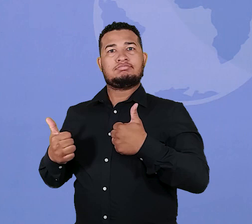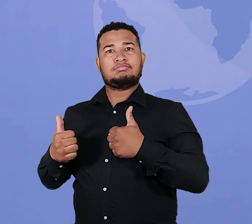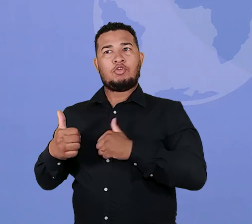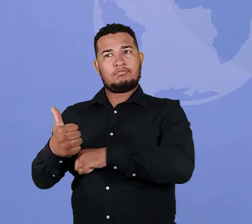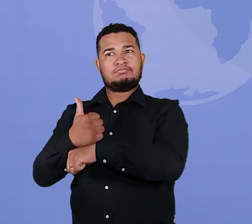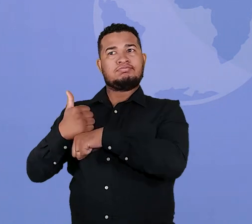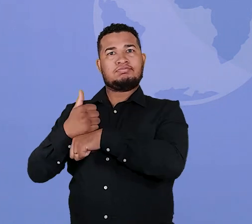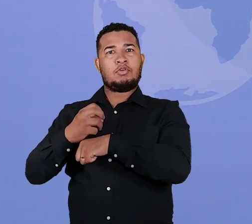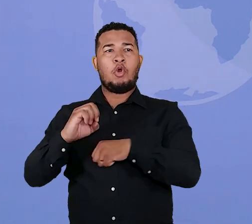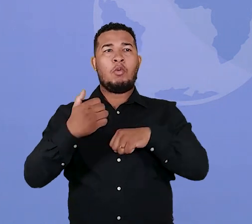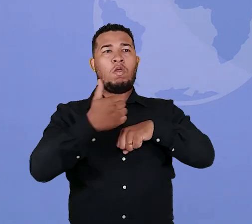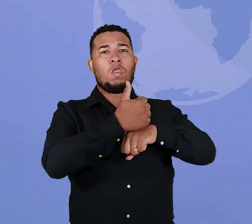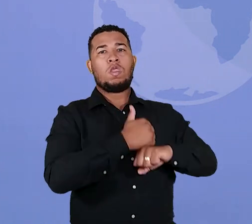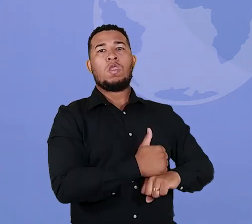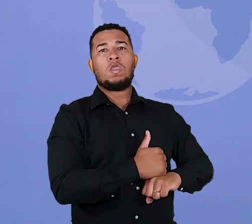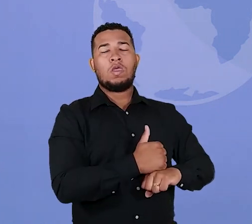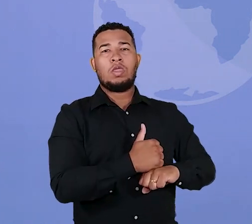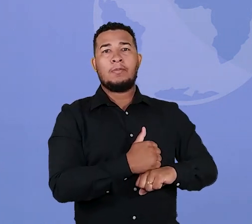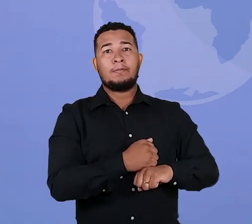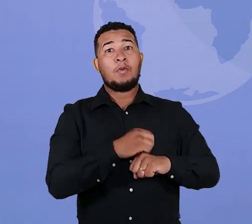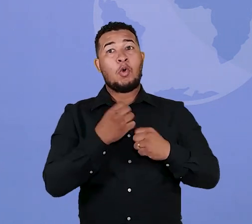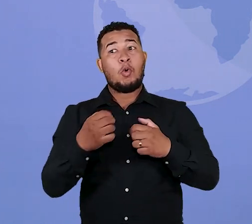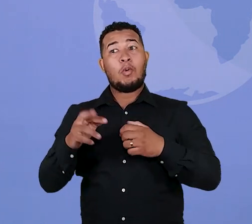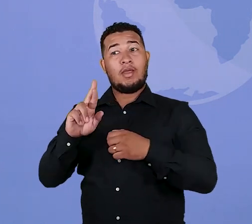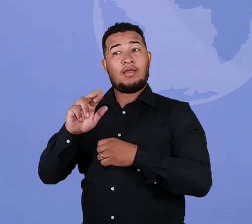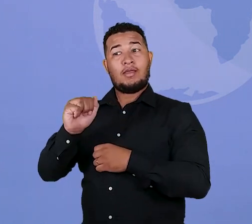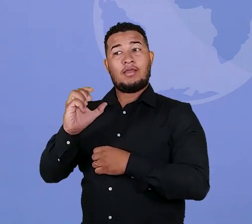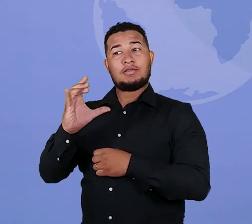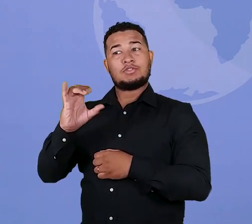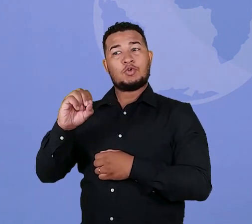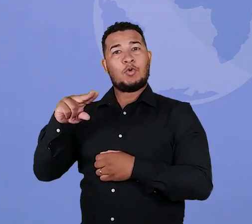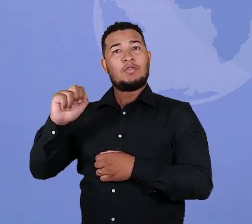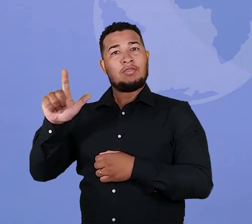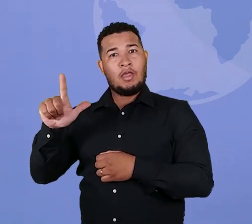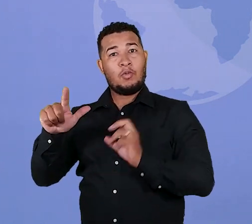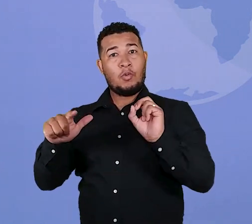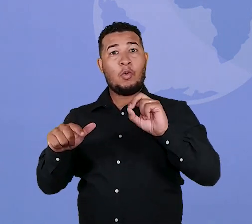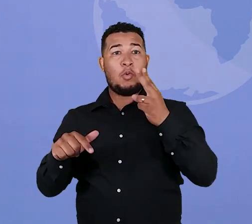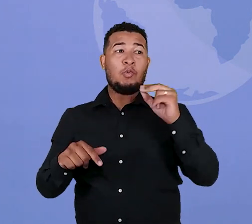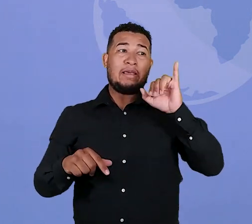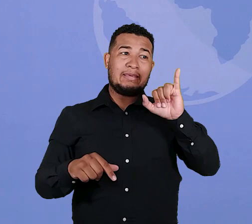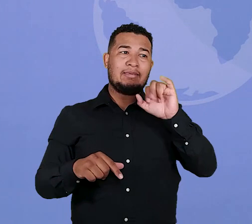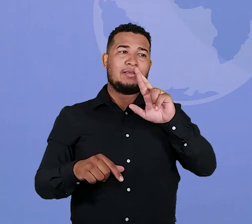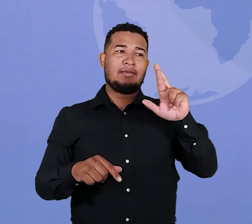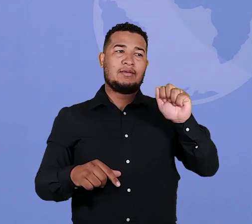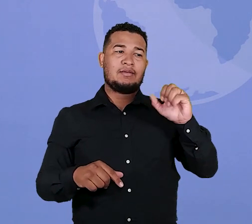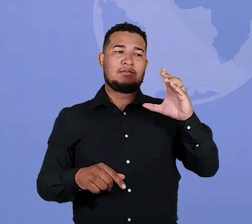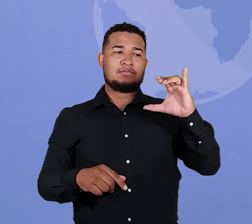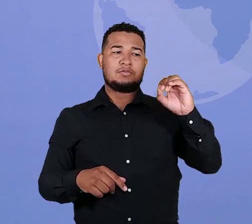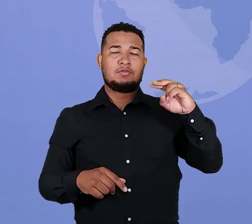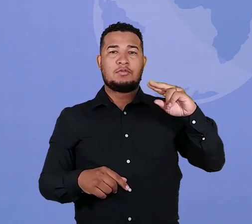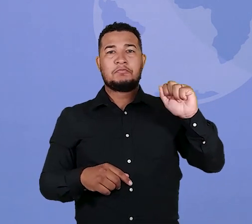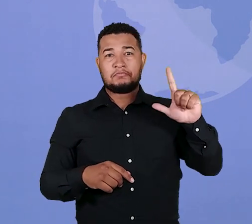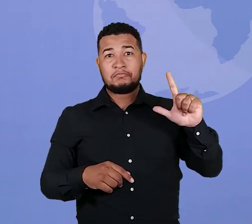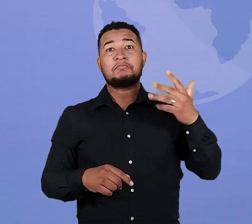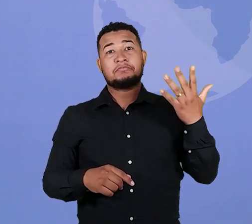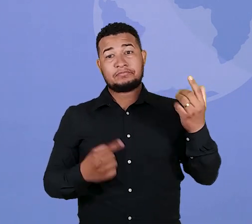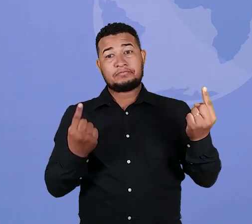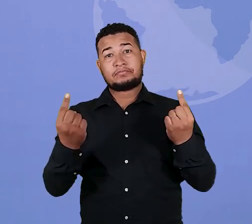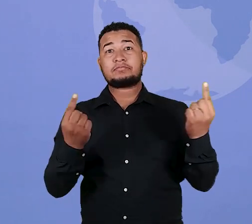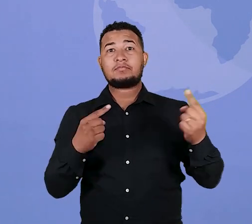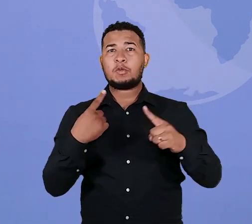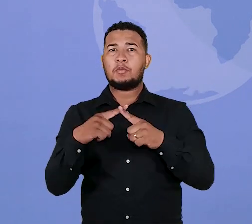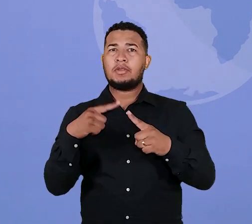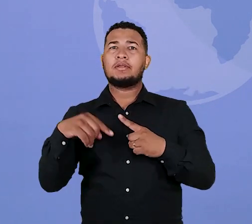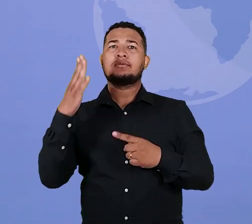é incompetente. Ou é racional, ou é irracional. Tudo bem até aí? Porque